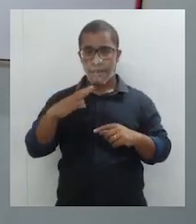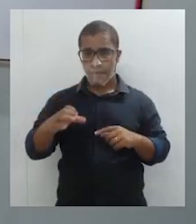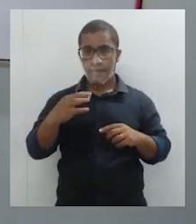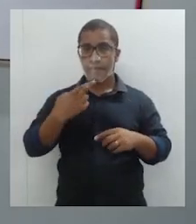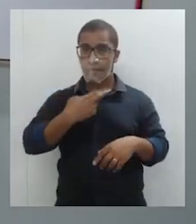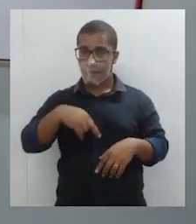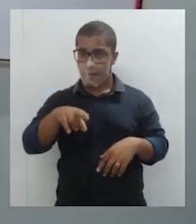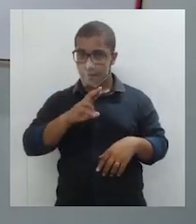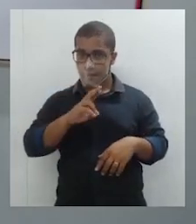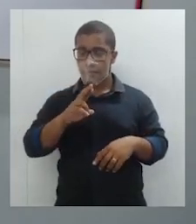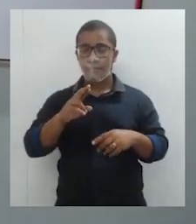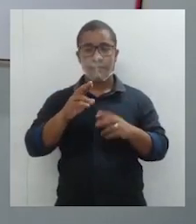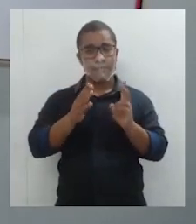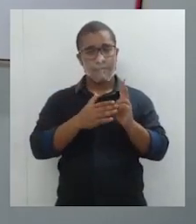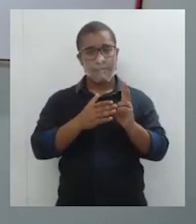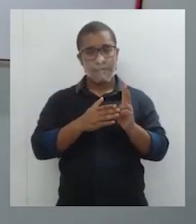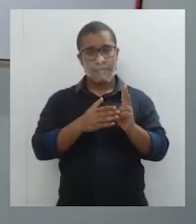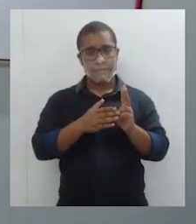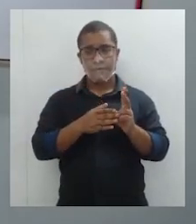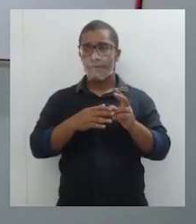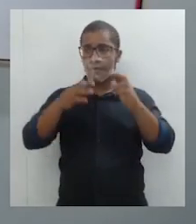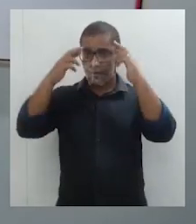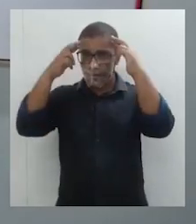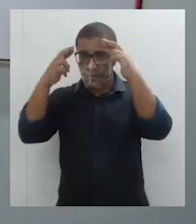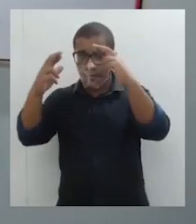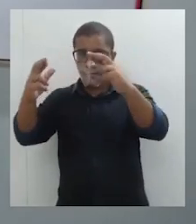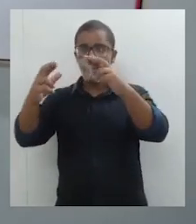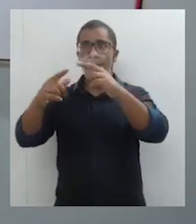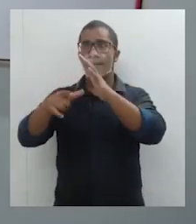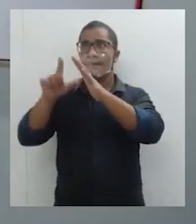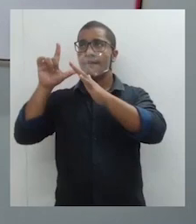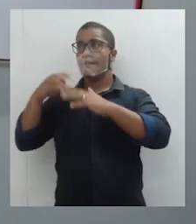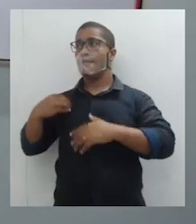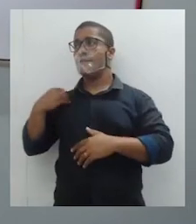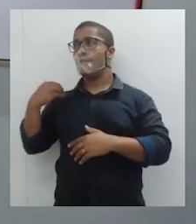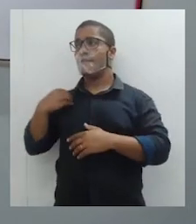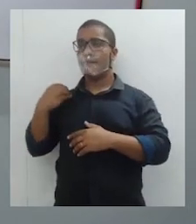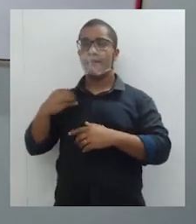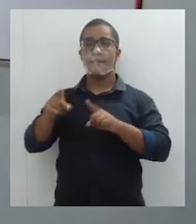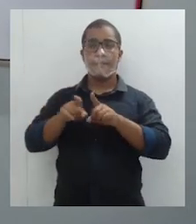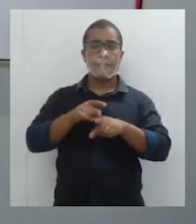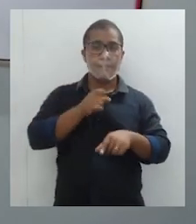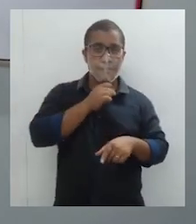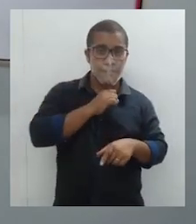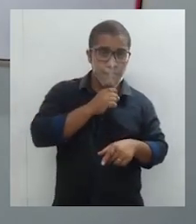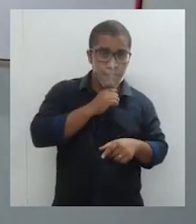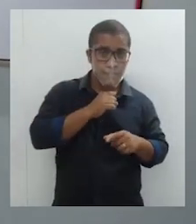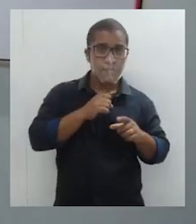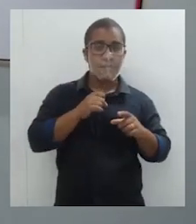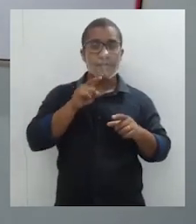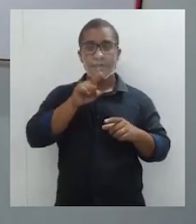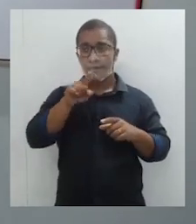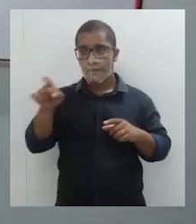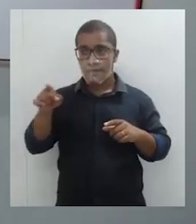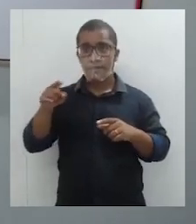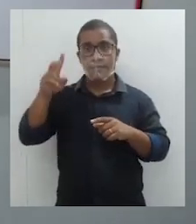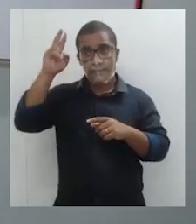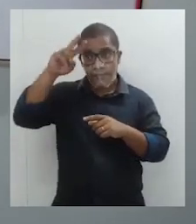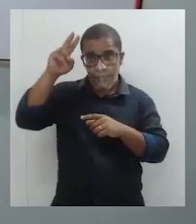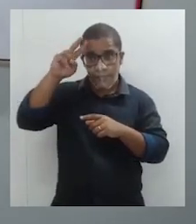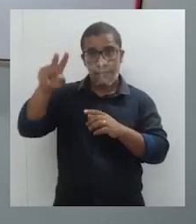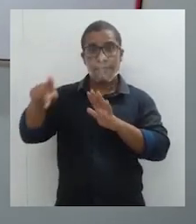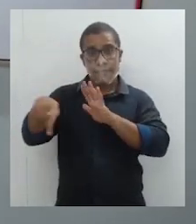vejam só respeitar o ancestral o até passado o idoso as lendas indígenas